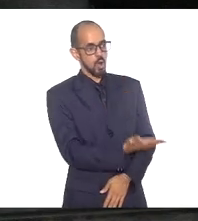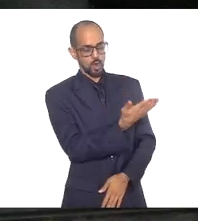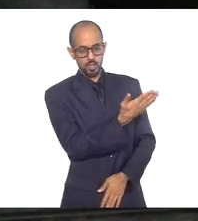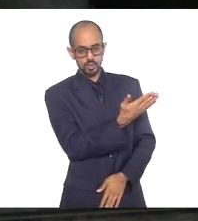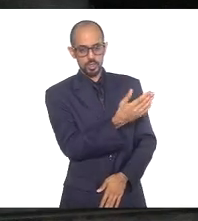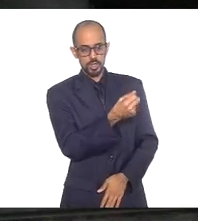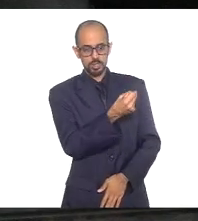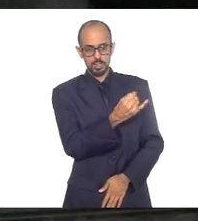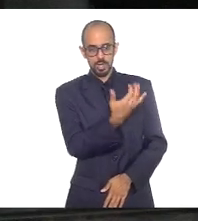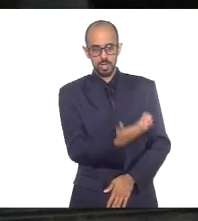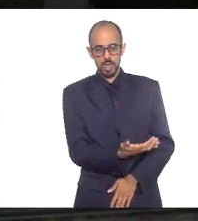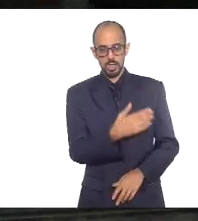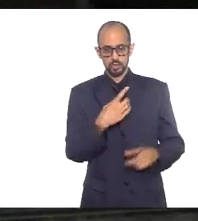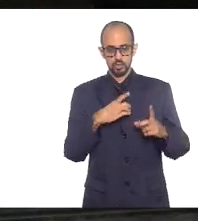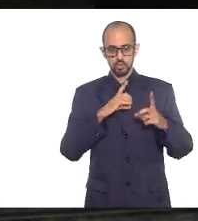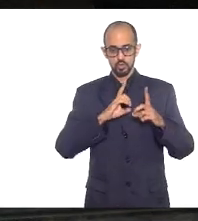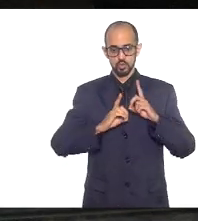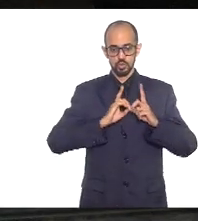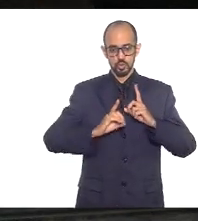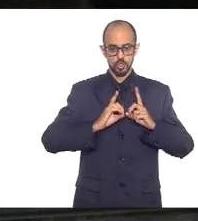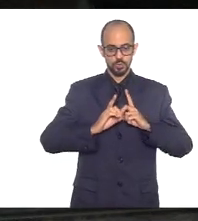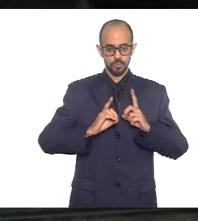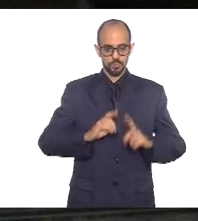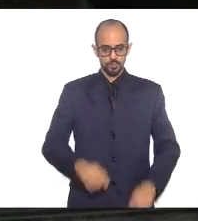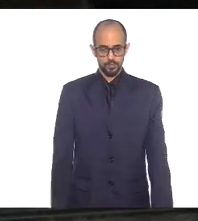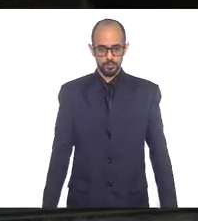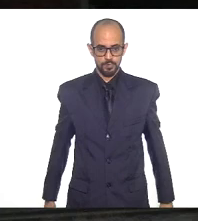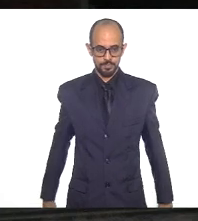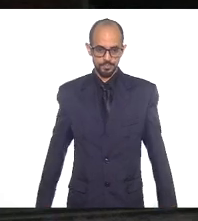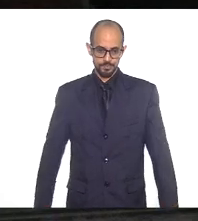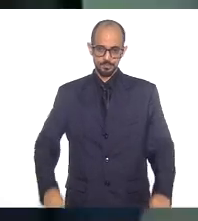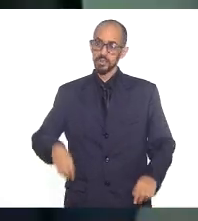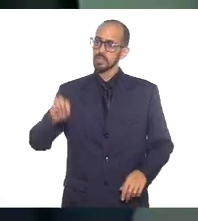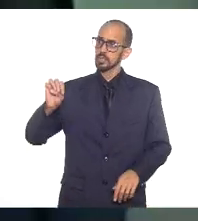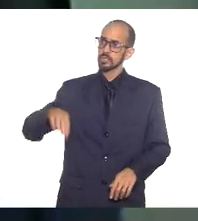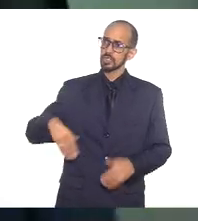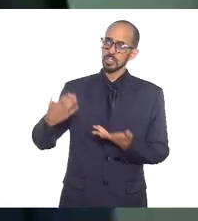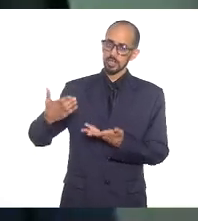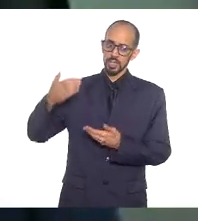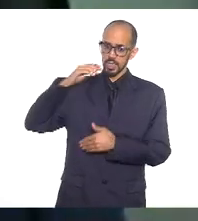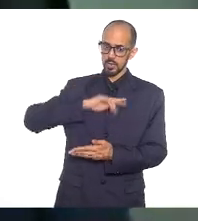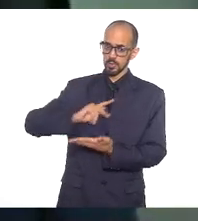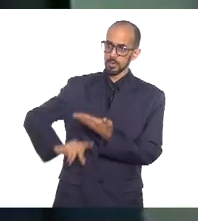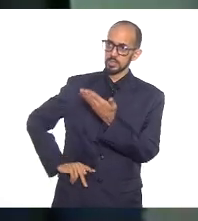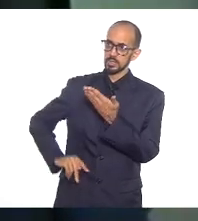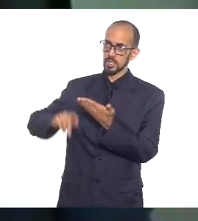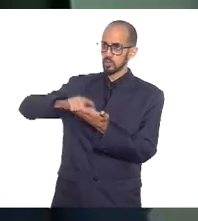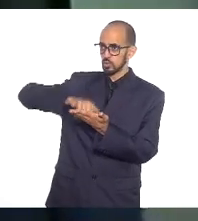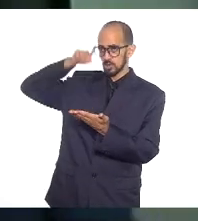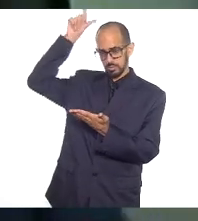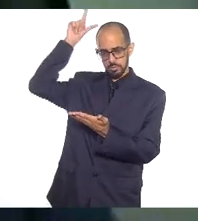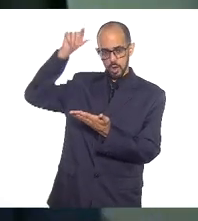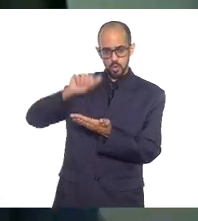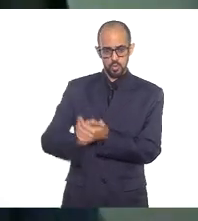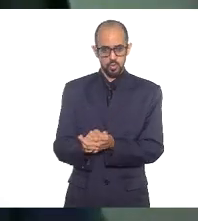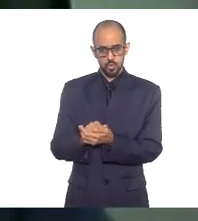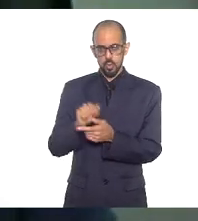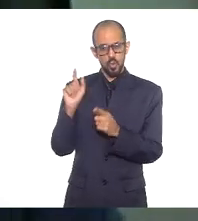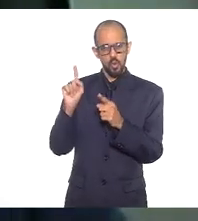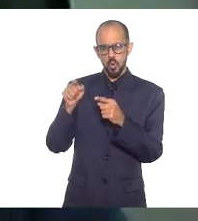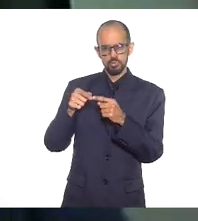se quer discutir. Quero sim, presidente Luiz Paulo, de uma maneira muito